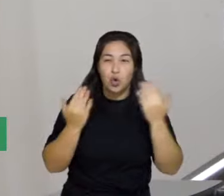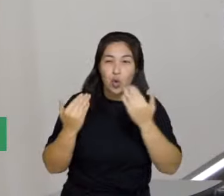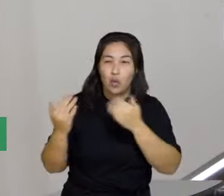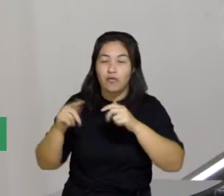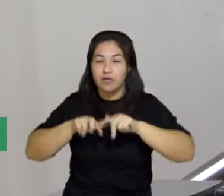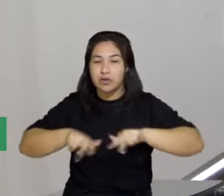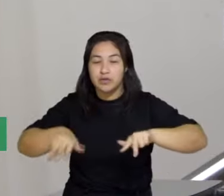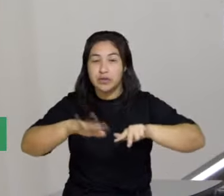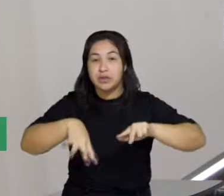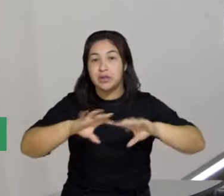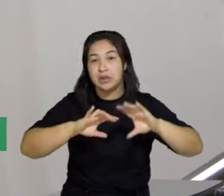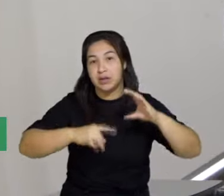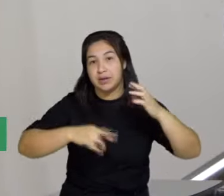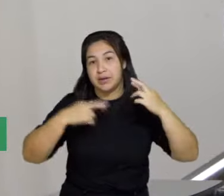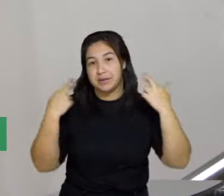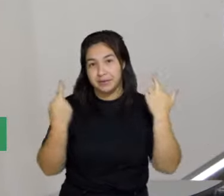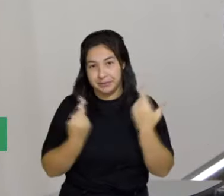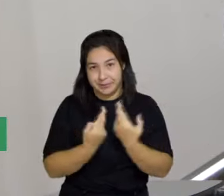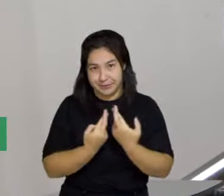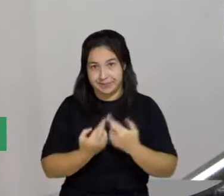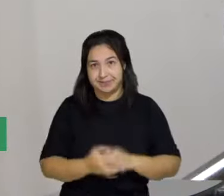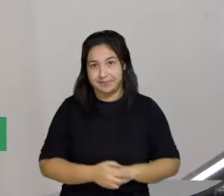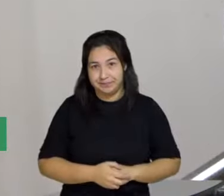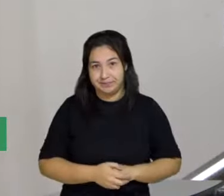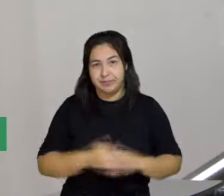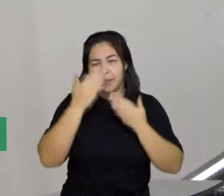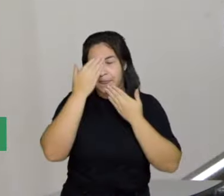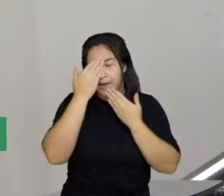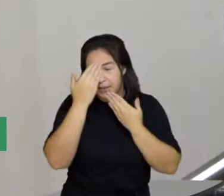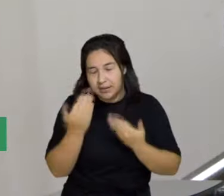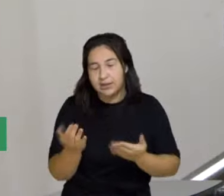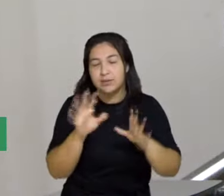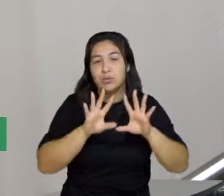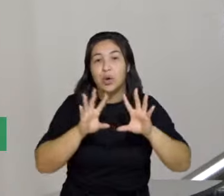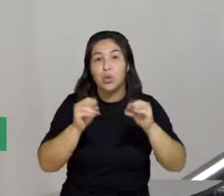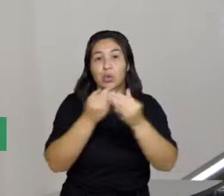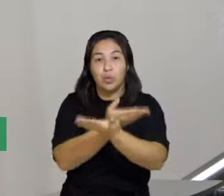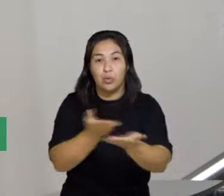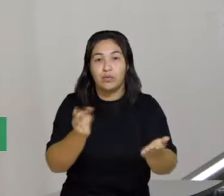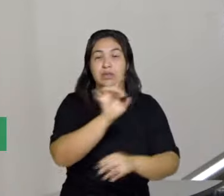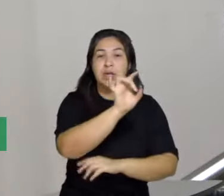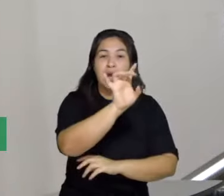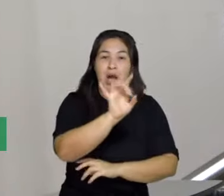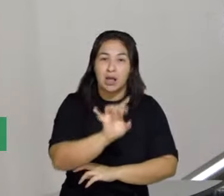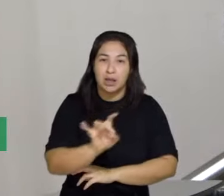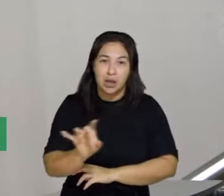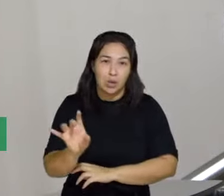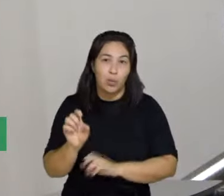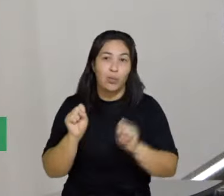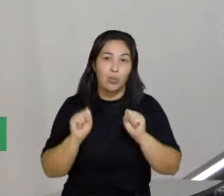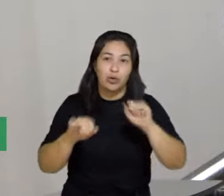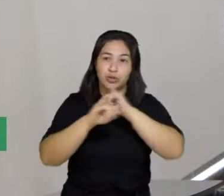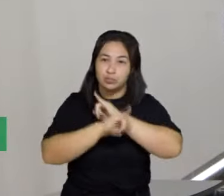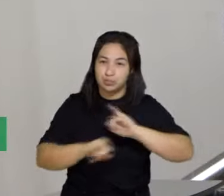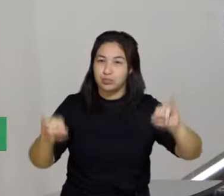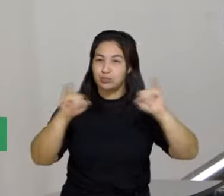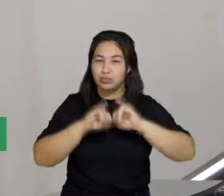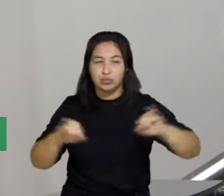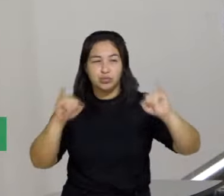desta comissão. Eu agradeço a todos os nossos colegas a divulgação que puderem dar.